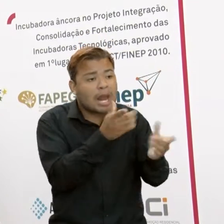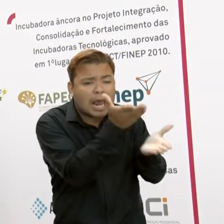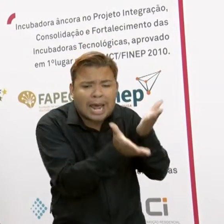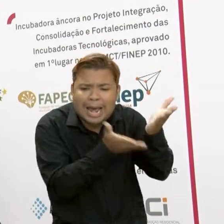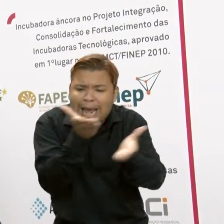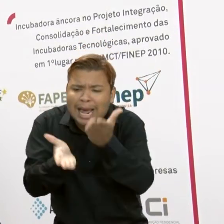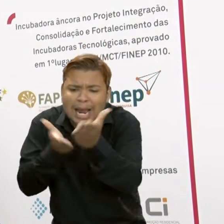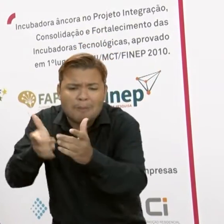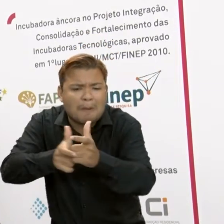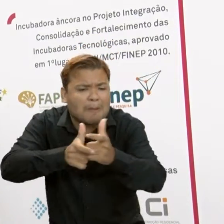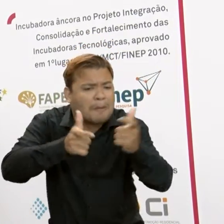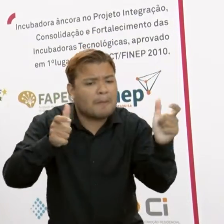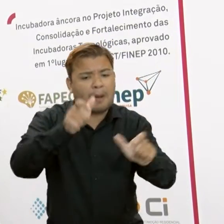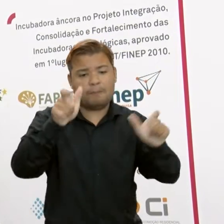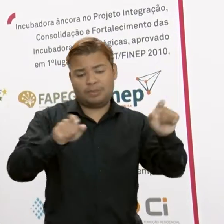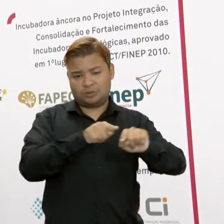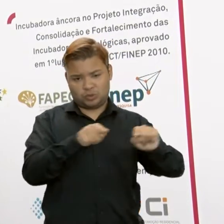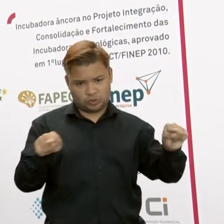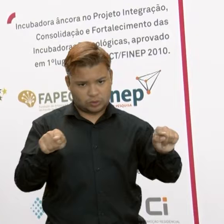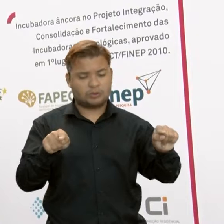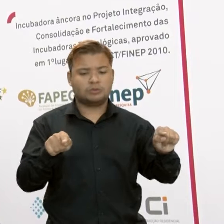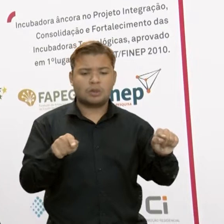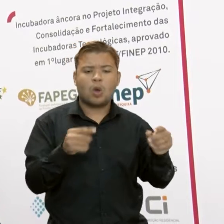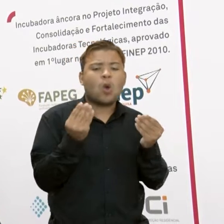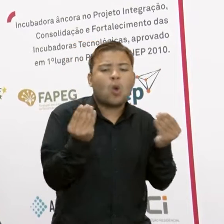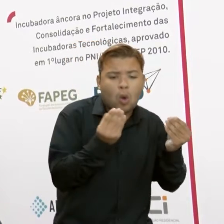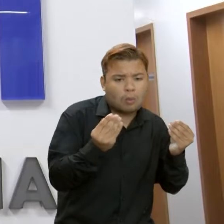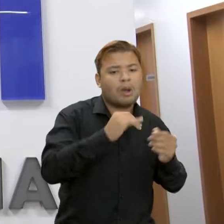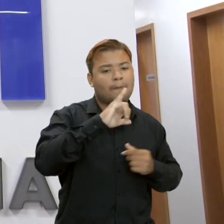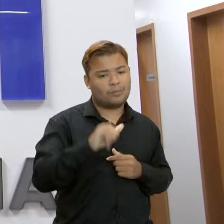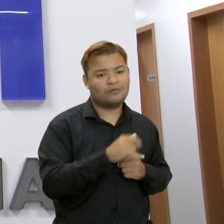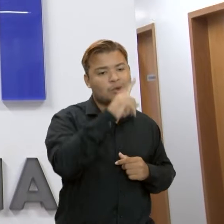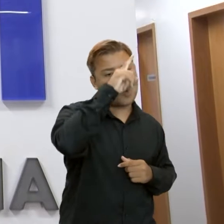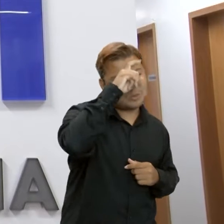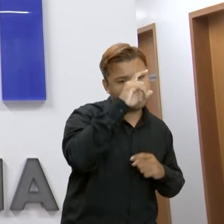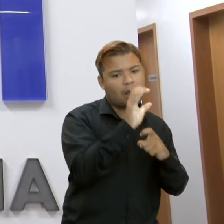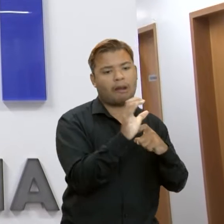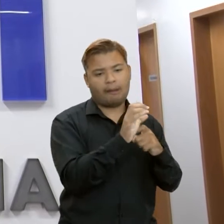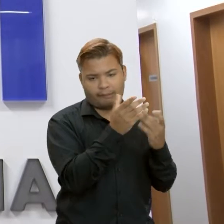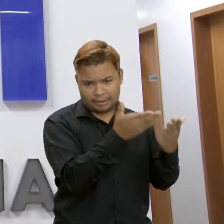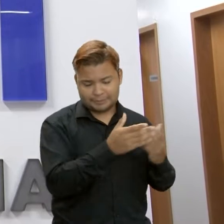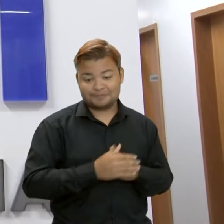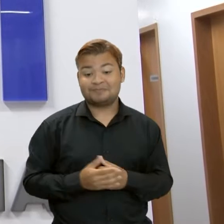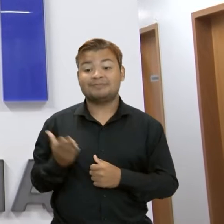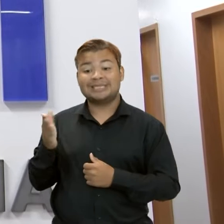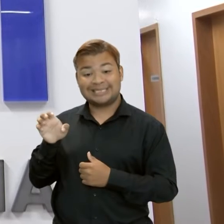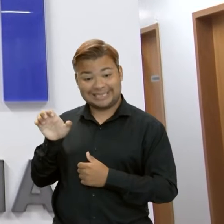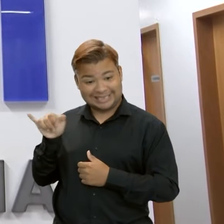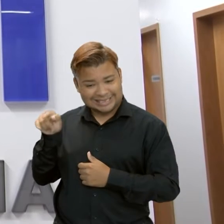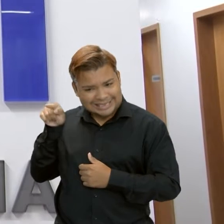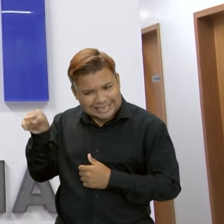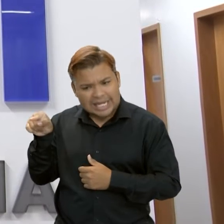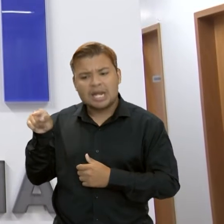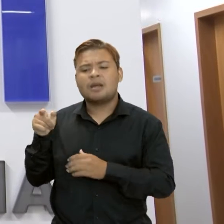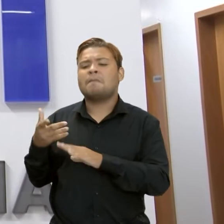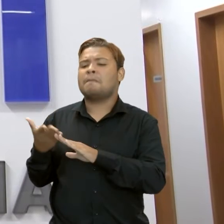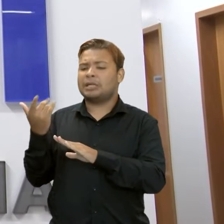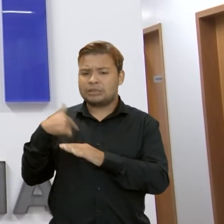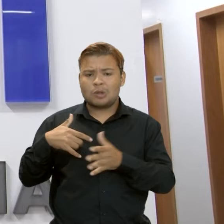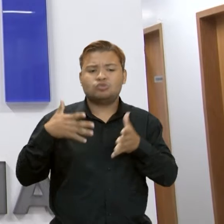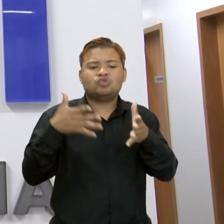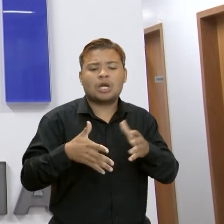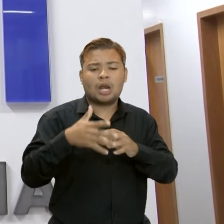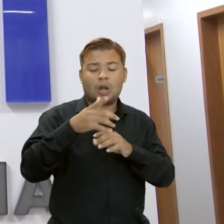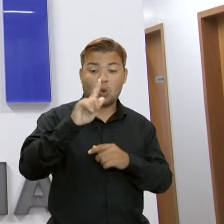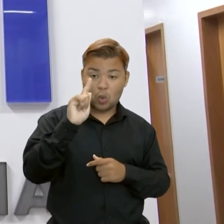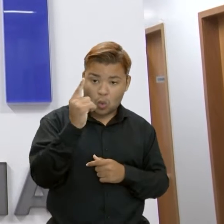por meio dos agentes que já fazem isso, que são os hospitais e as clínicas, né? Com relação ao SEI, acho que desde o começo, desde o primeiro dia que eu cheguei aqui em Goiânia,